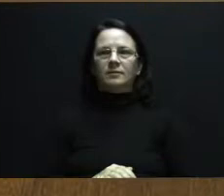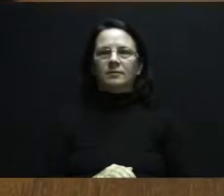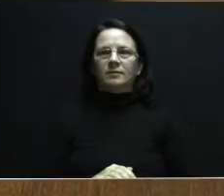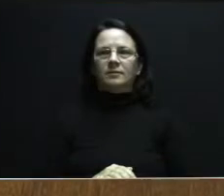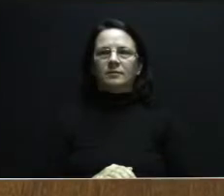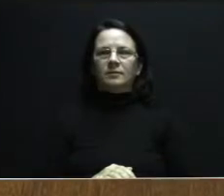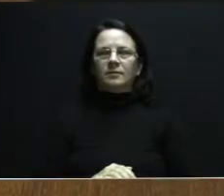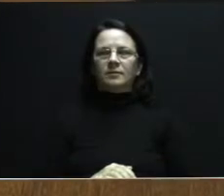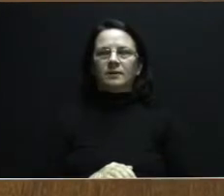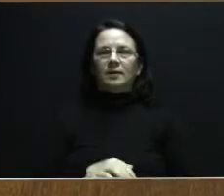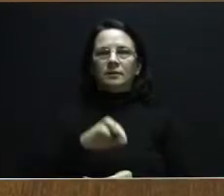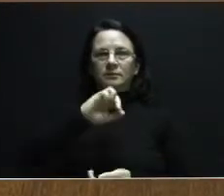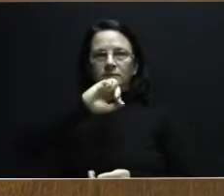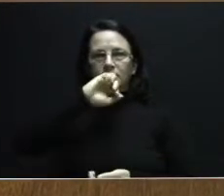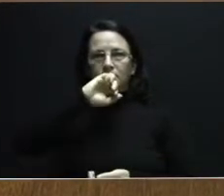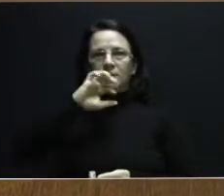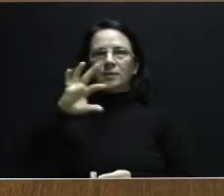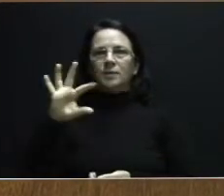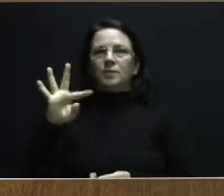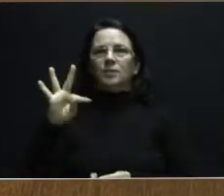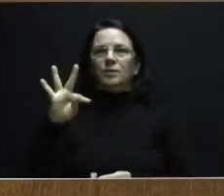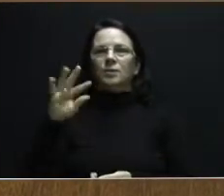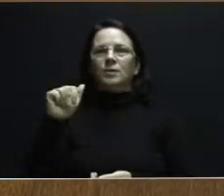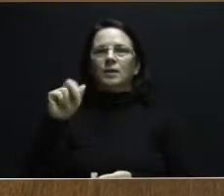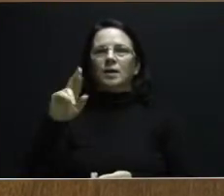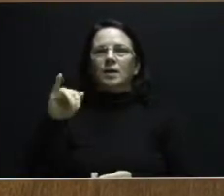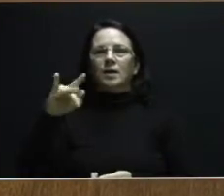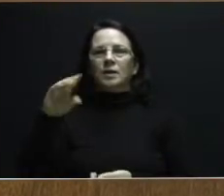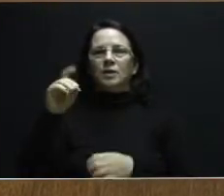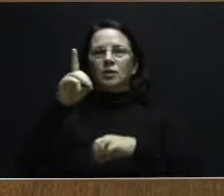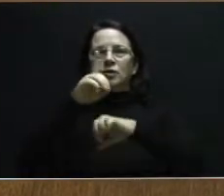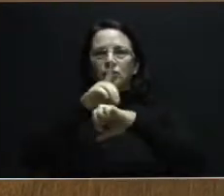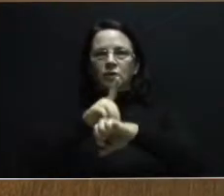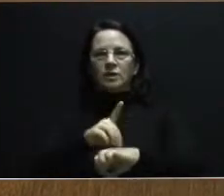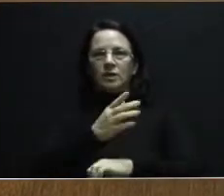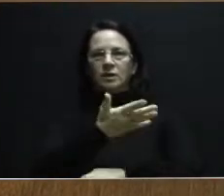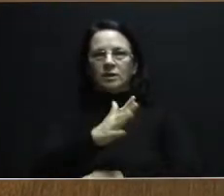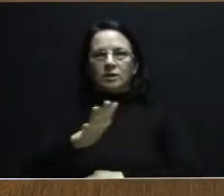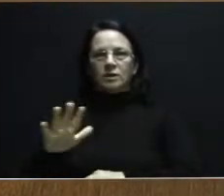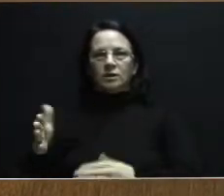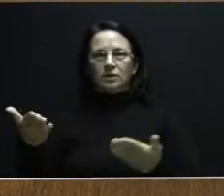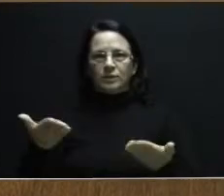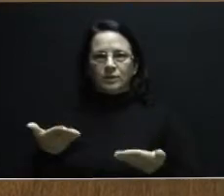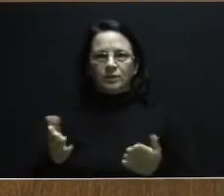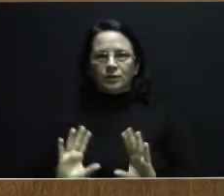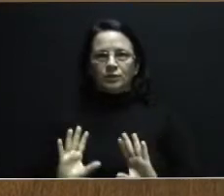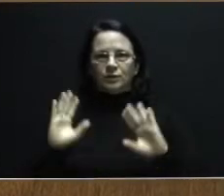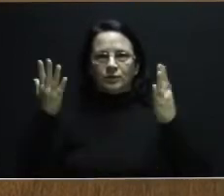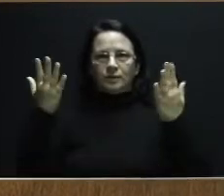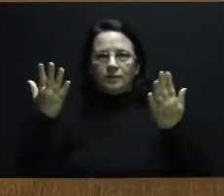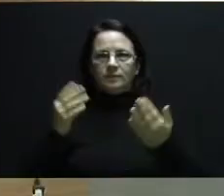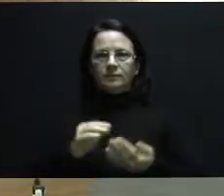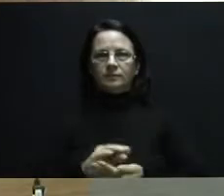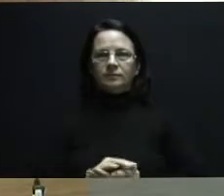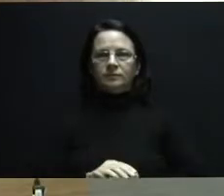Reverendíssimo Dom Tarcísio Escaramuça, bispo da Diocese de Santos, orador oficial desta